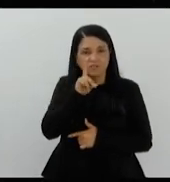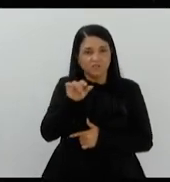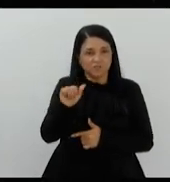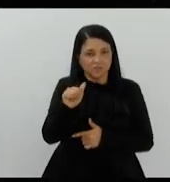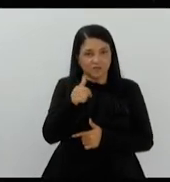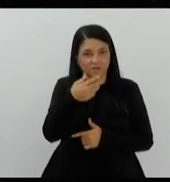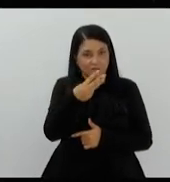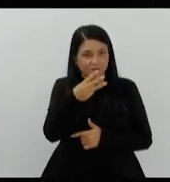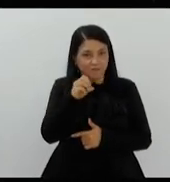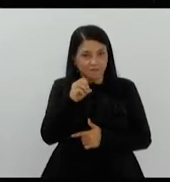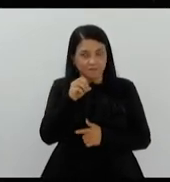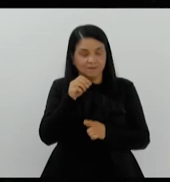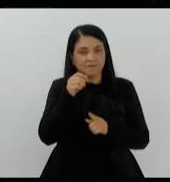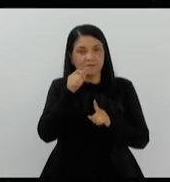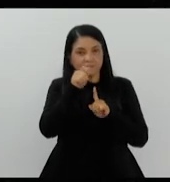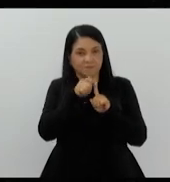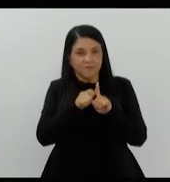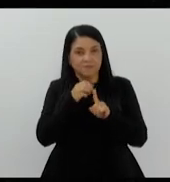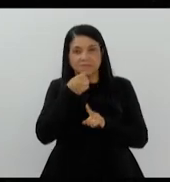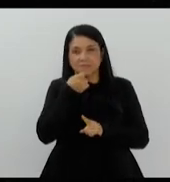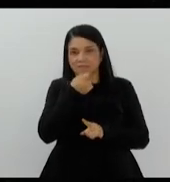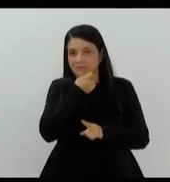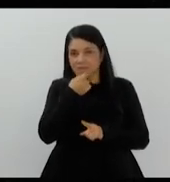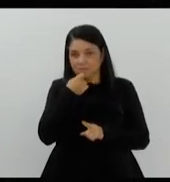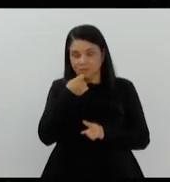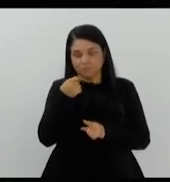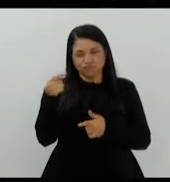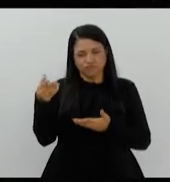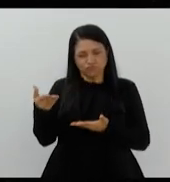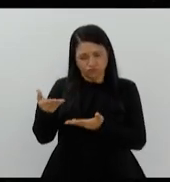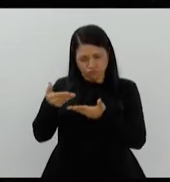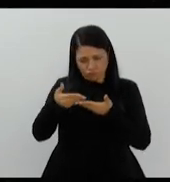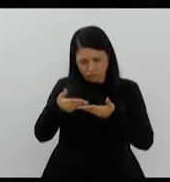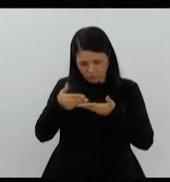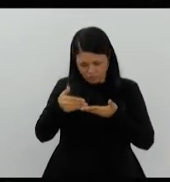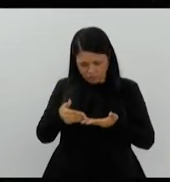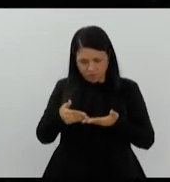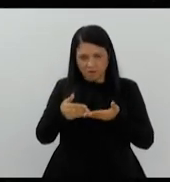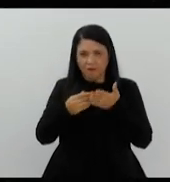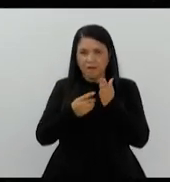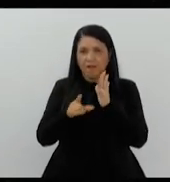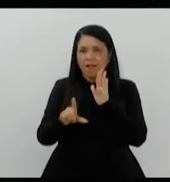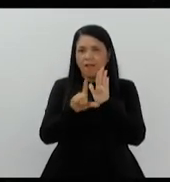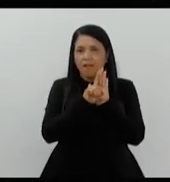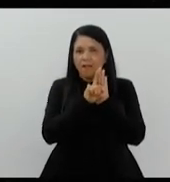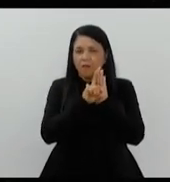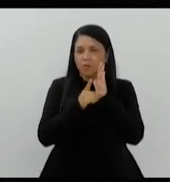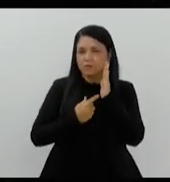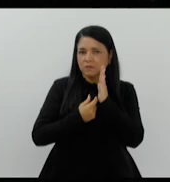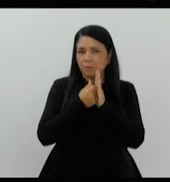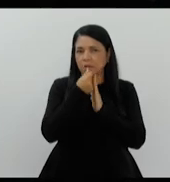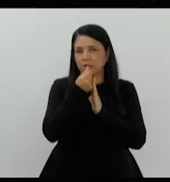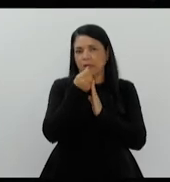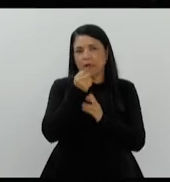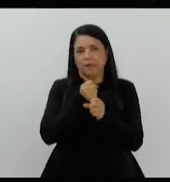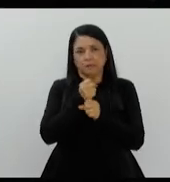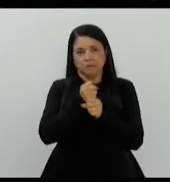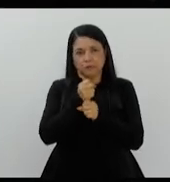setembro, chegou a essa casa a Lei Orçamentária Anual